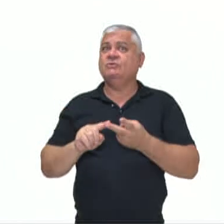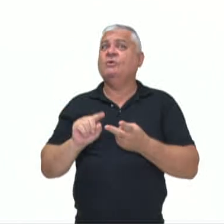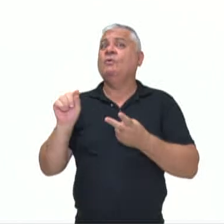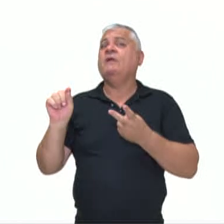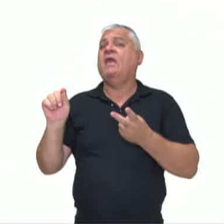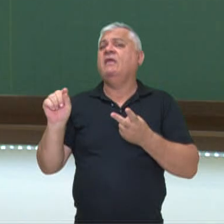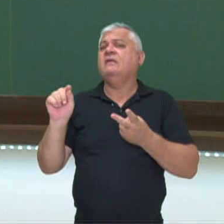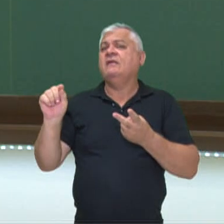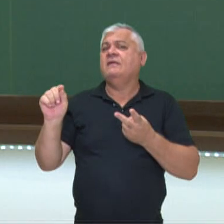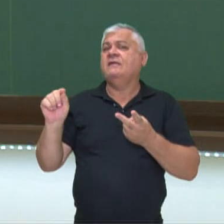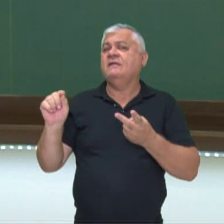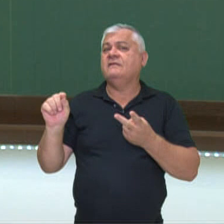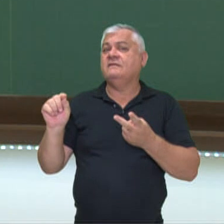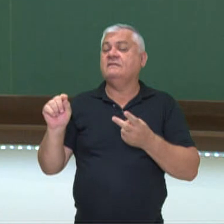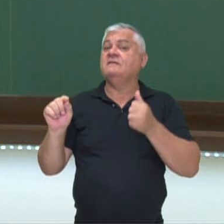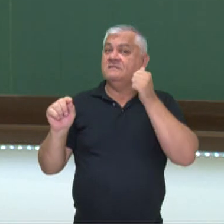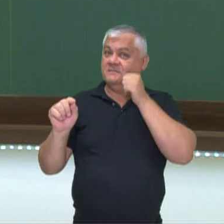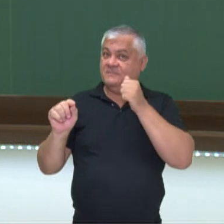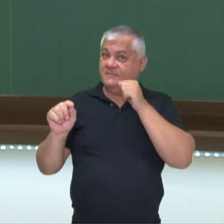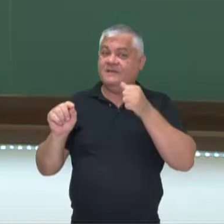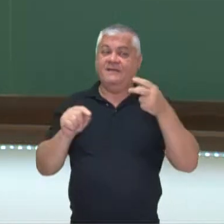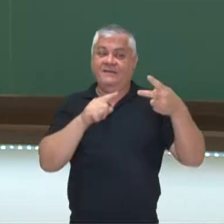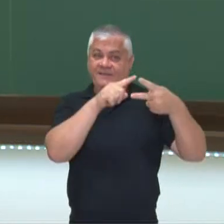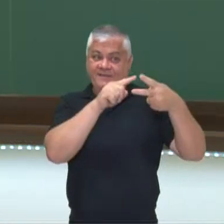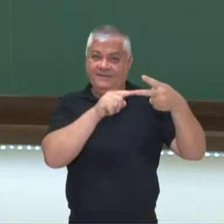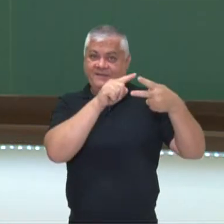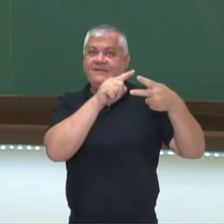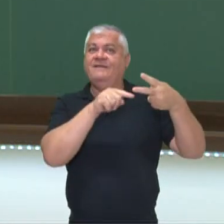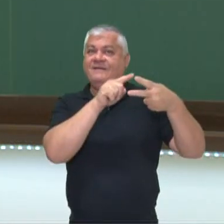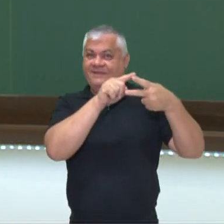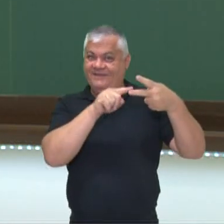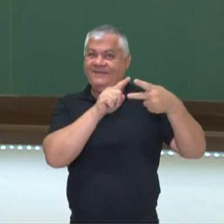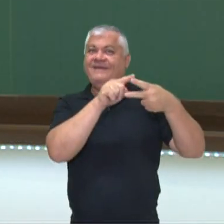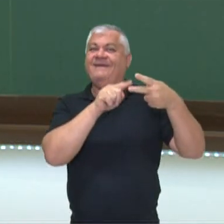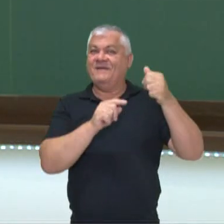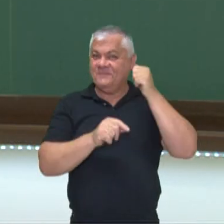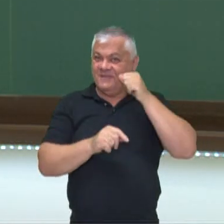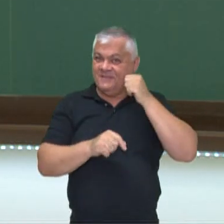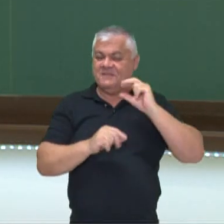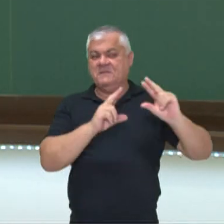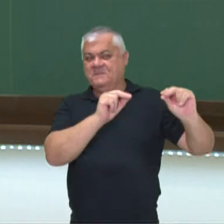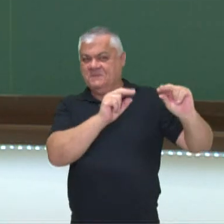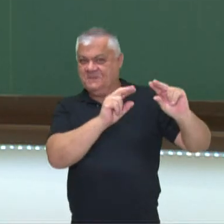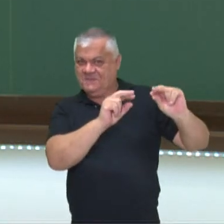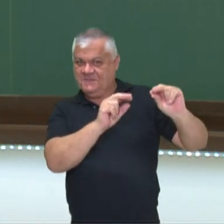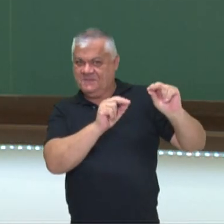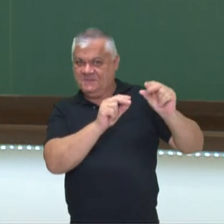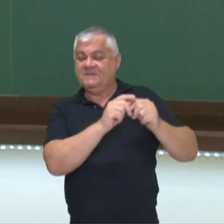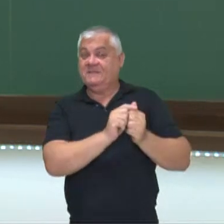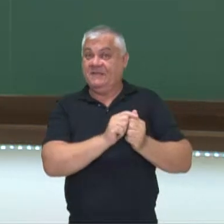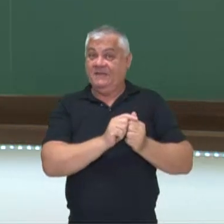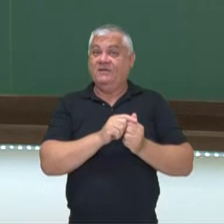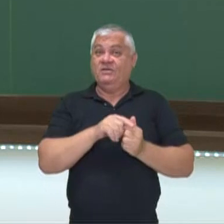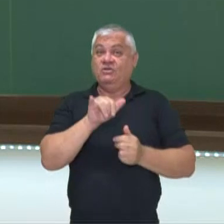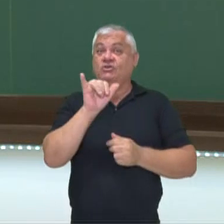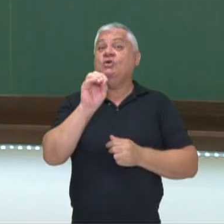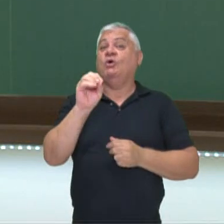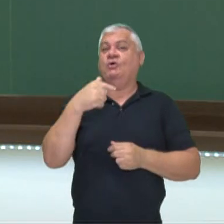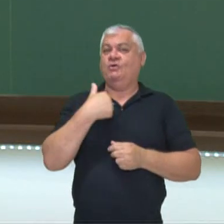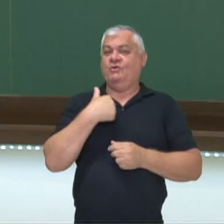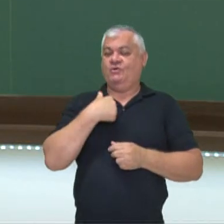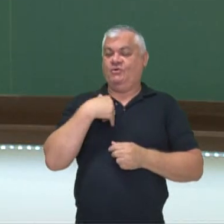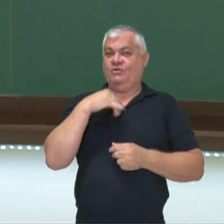Nós outras quem? Seria Mertie e Montse, que seria no caso Mertie e eu. Eu aqui é